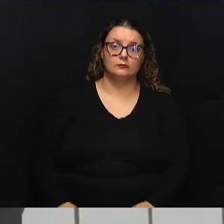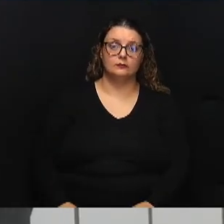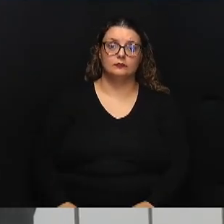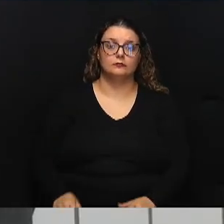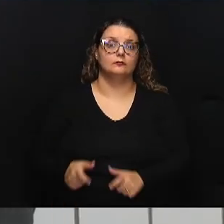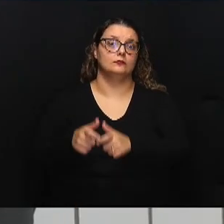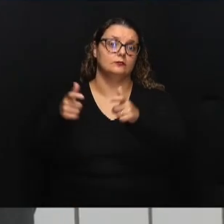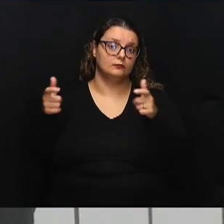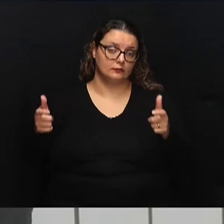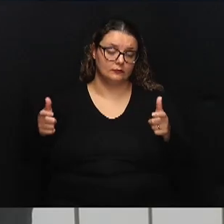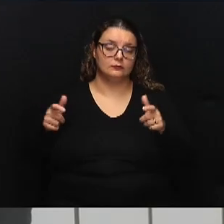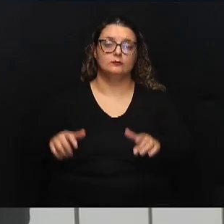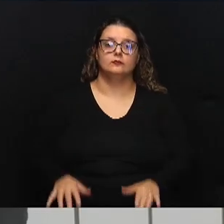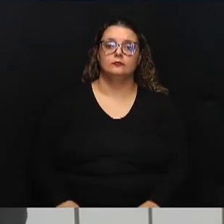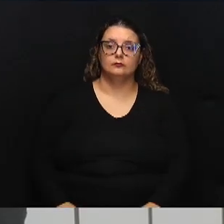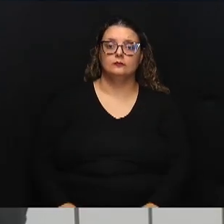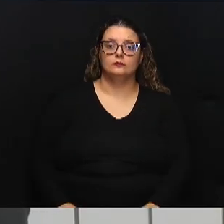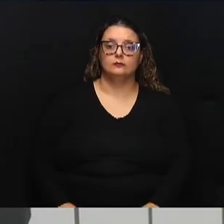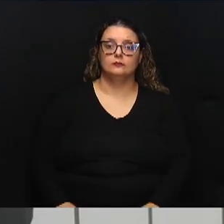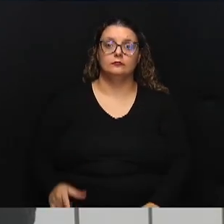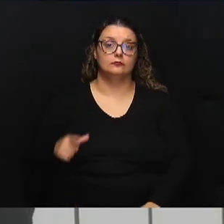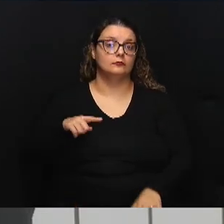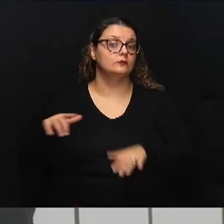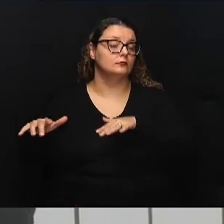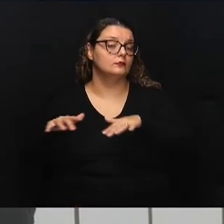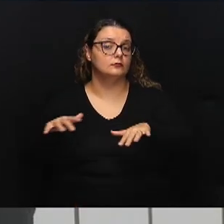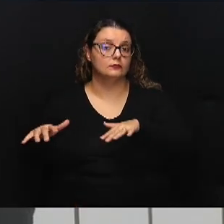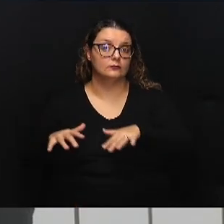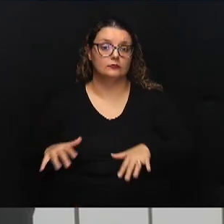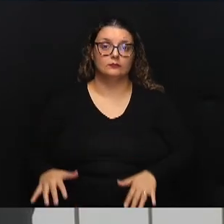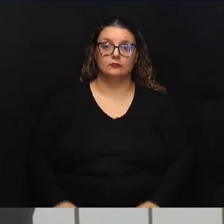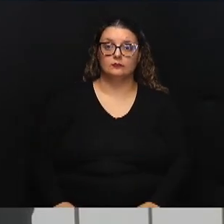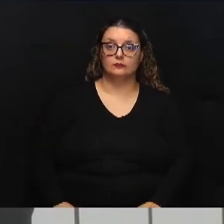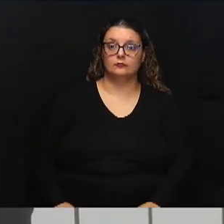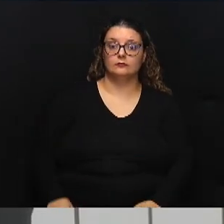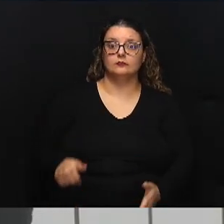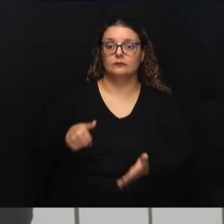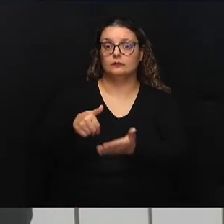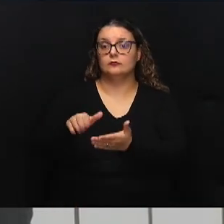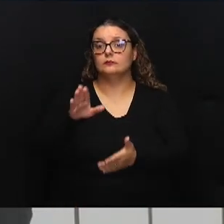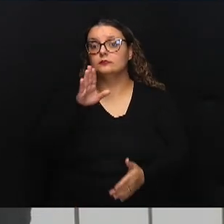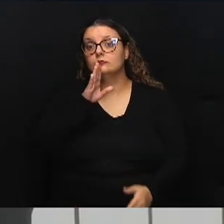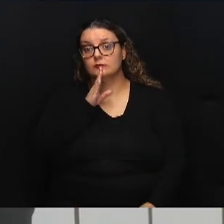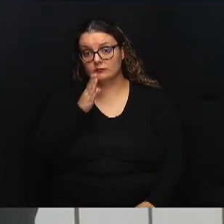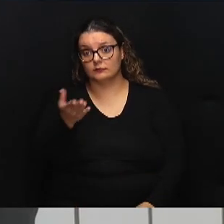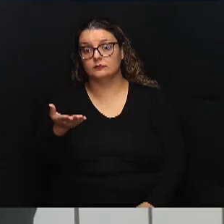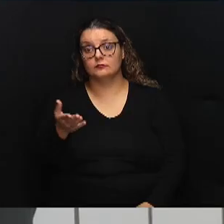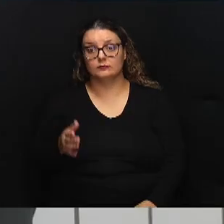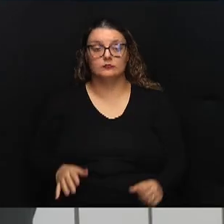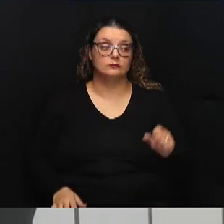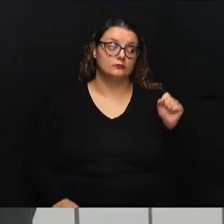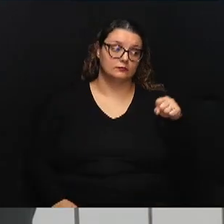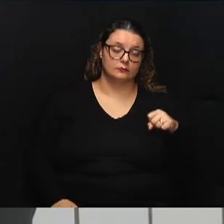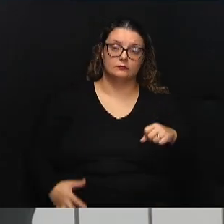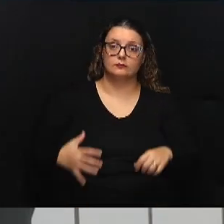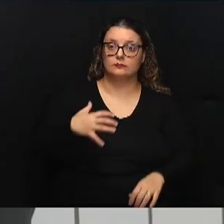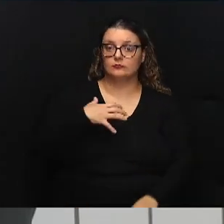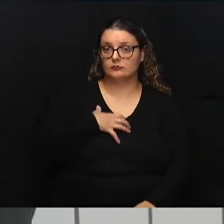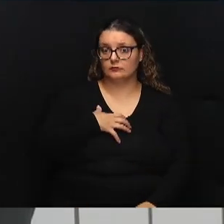aumentou bastante, né? Tem até um movimento, né, que é a demissão silenciosa, né? Sim. Que é uma maneira dos